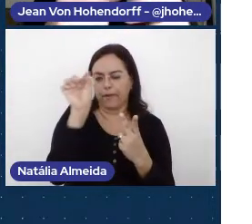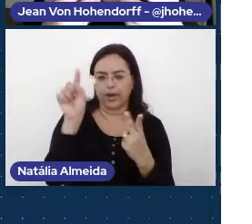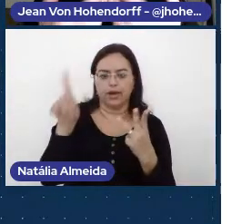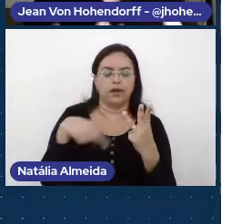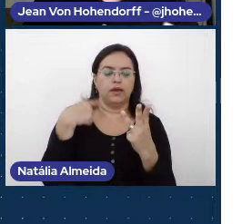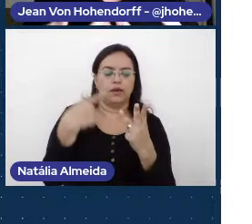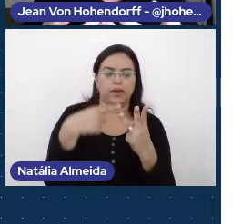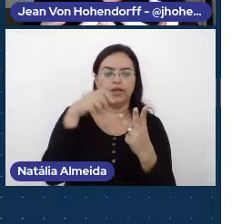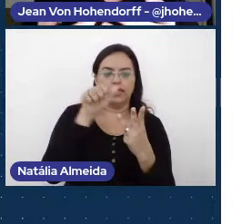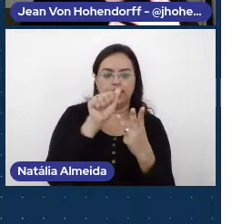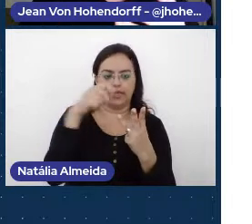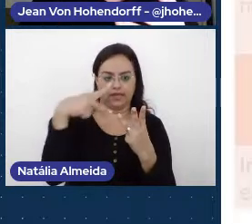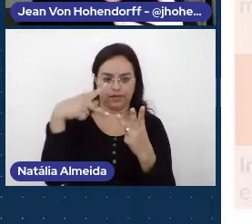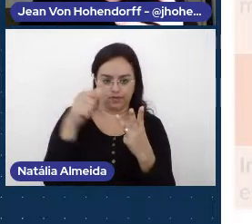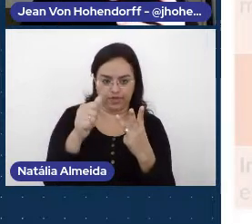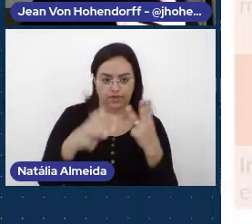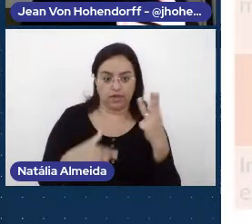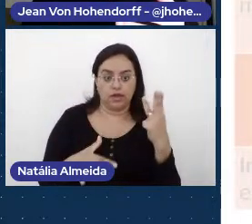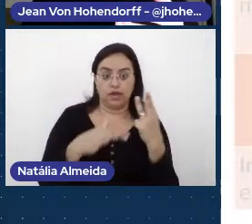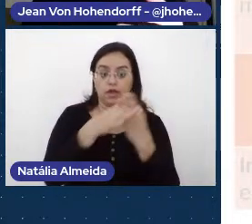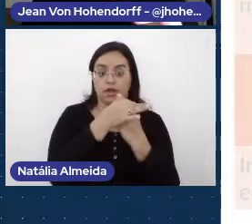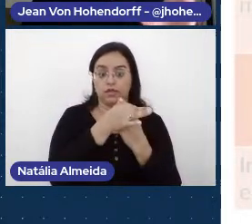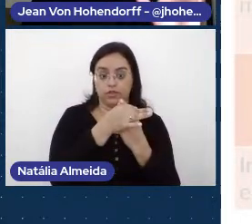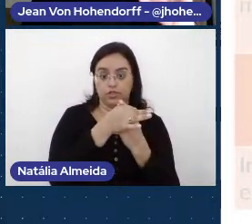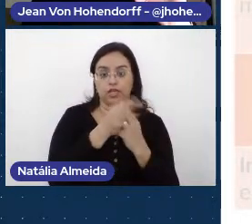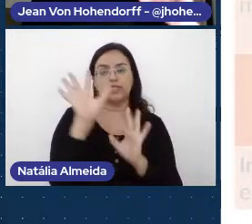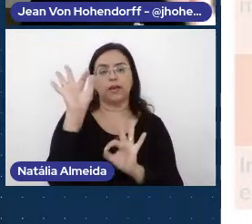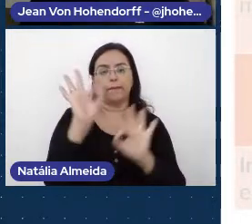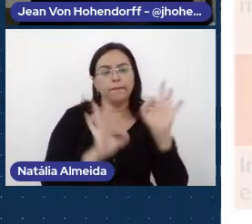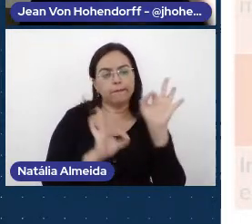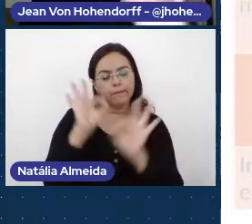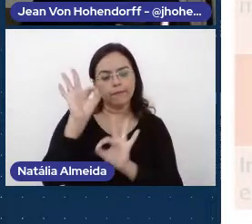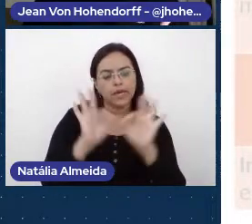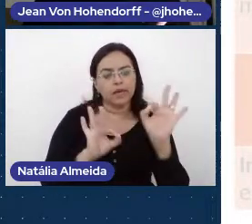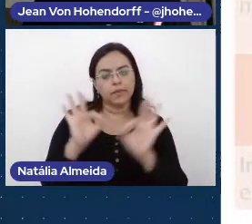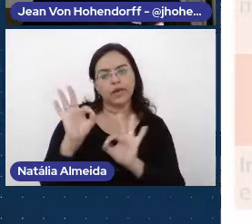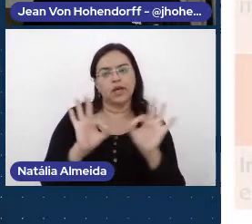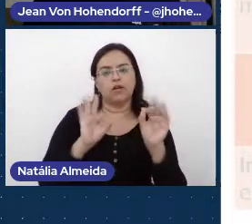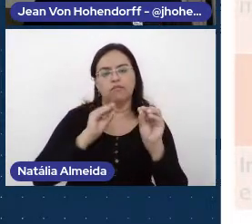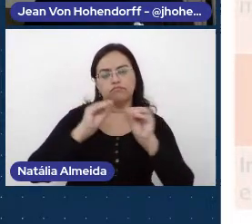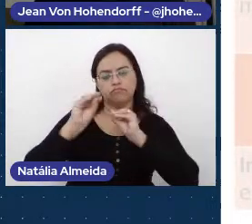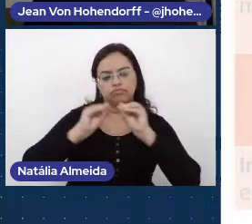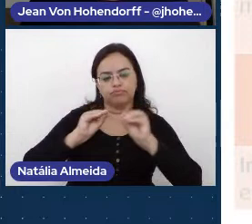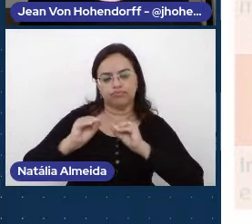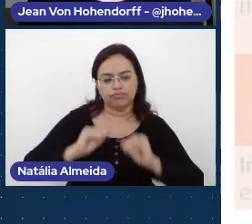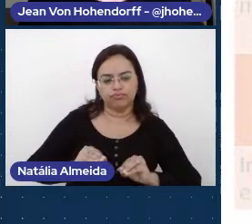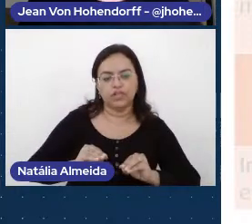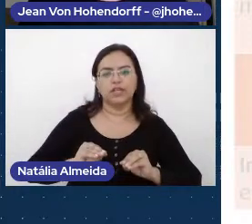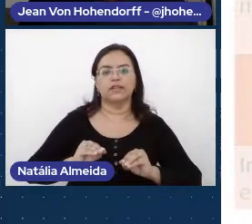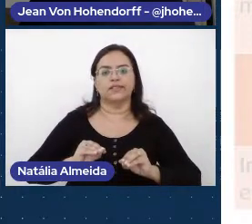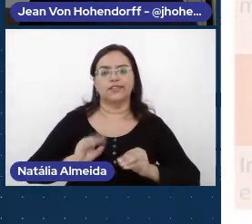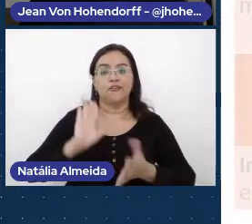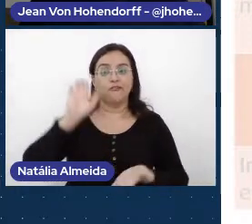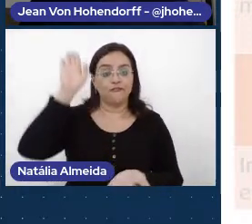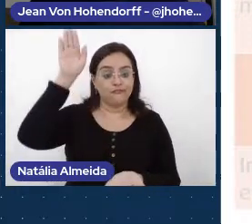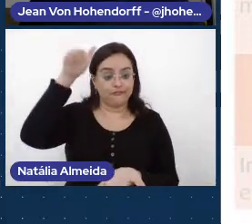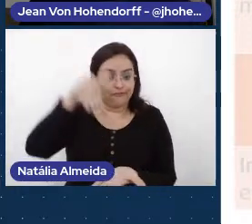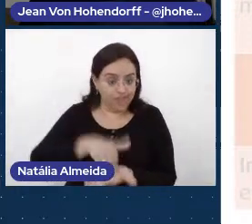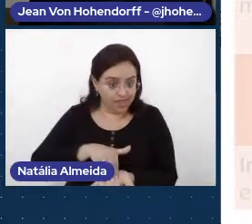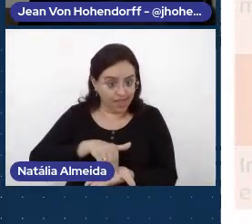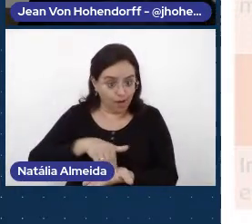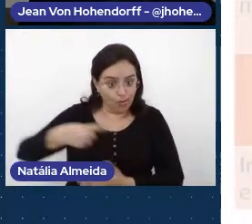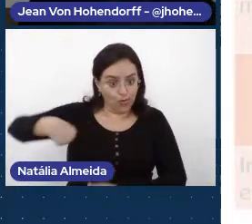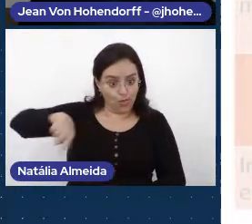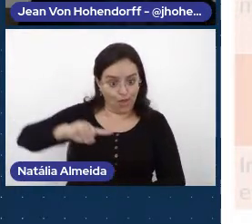da EPA, da Associação Americana de Psicologia, e a gente então a oferece no final do nosso artigo